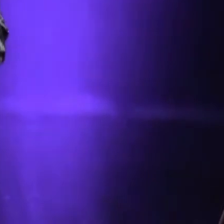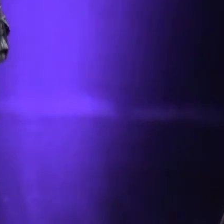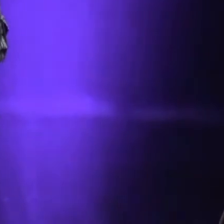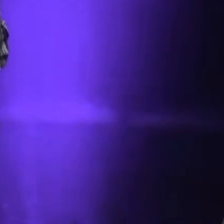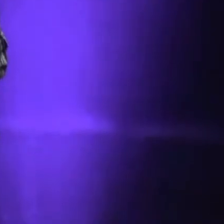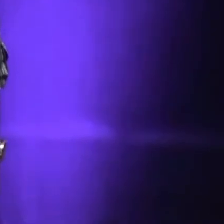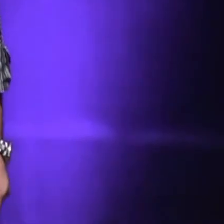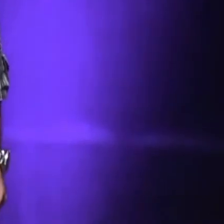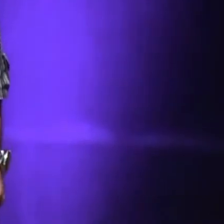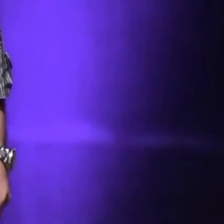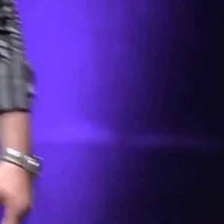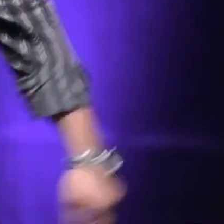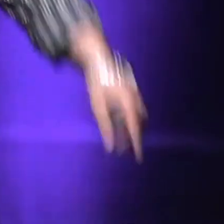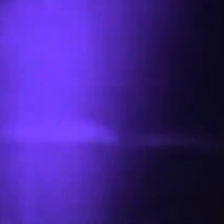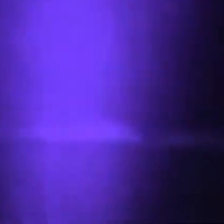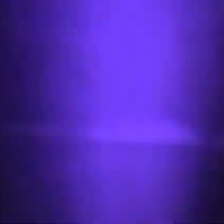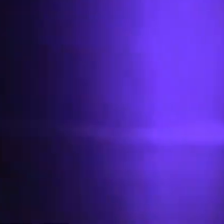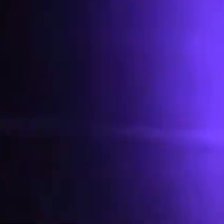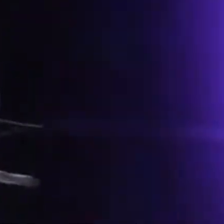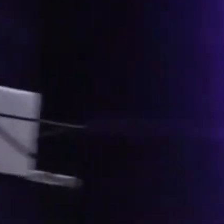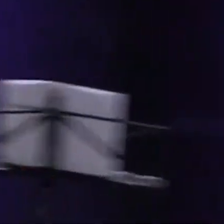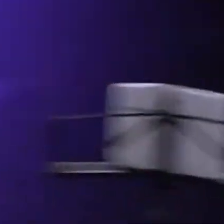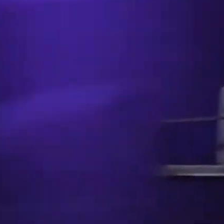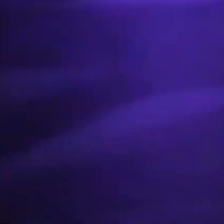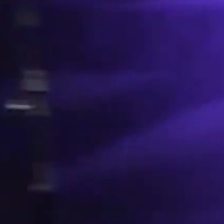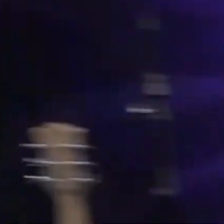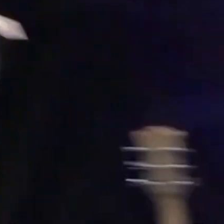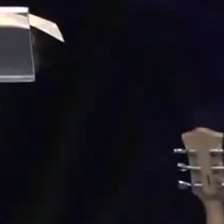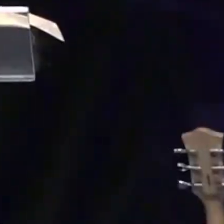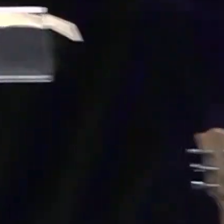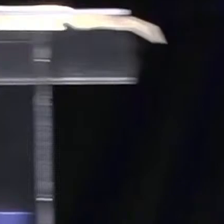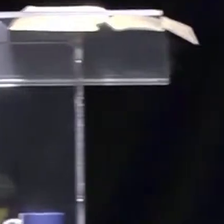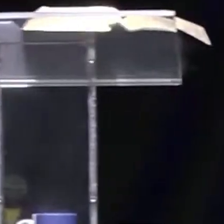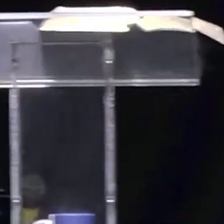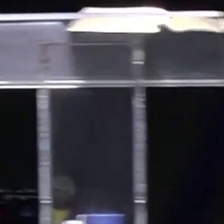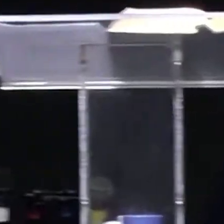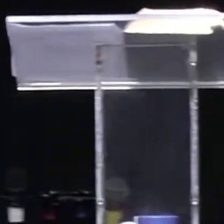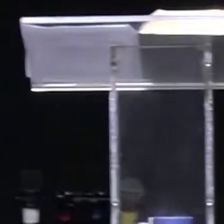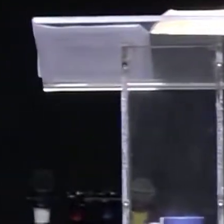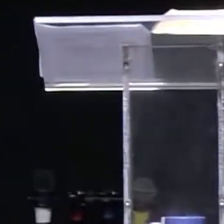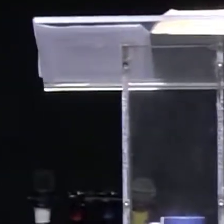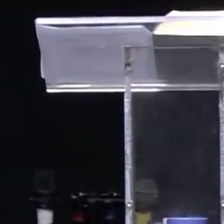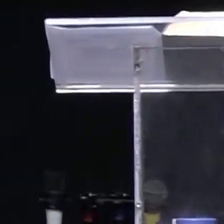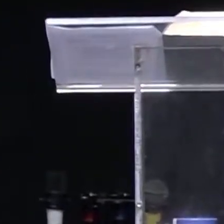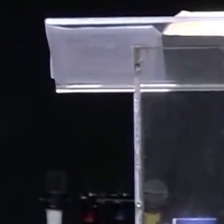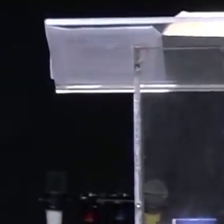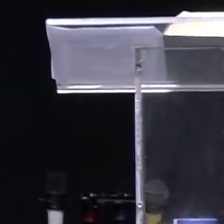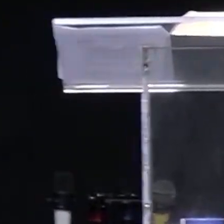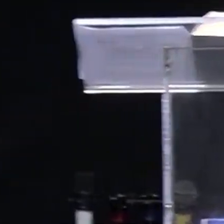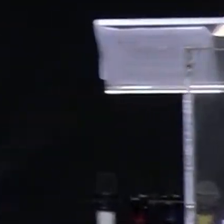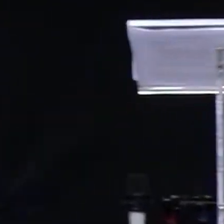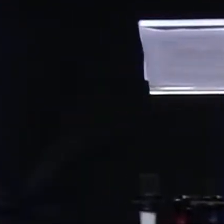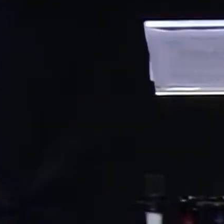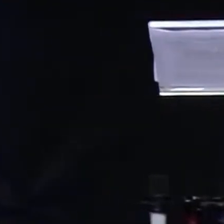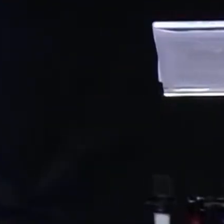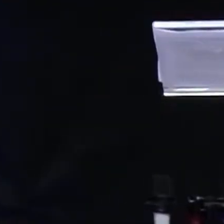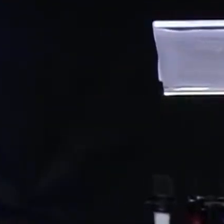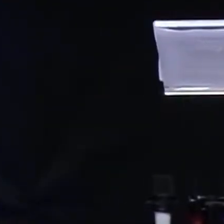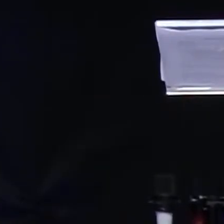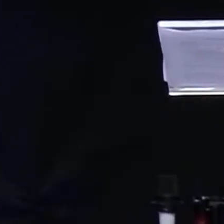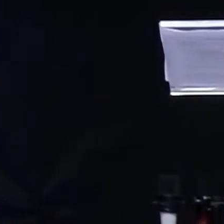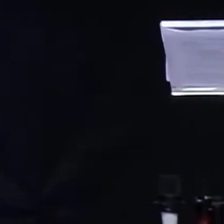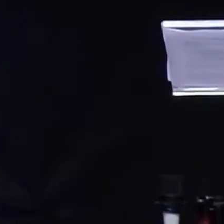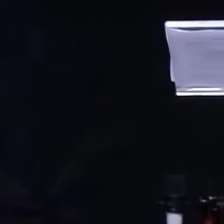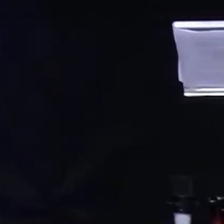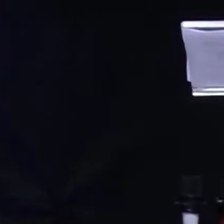A nossa geração, os que nasceram na década de 70, sabe por que nós estamos aqui? E nós somos as pessoas que somos, porque